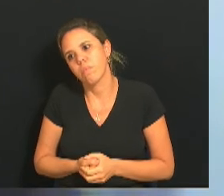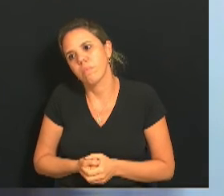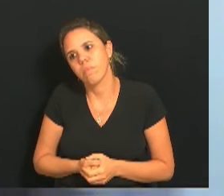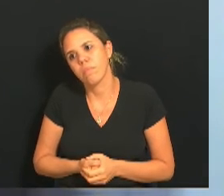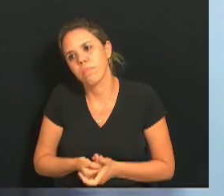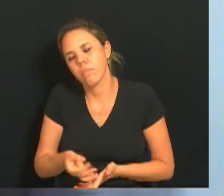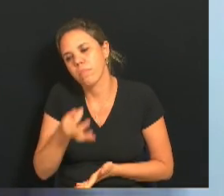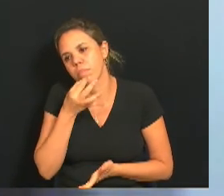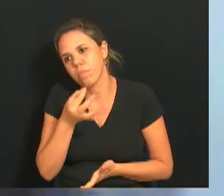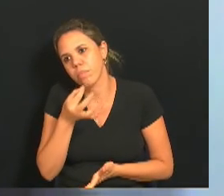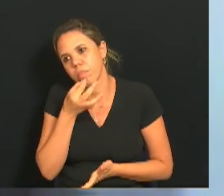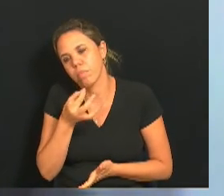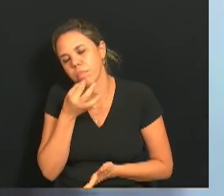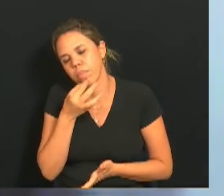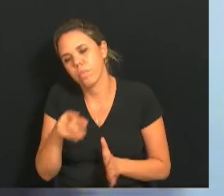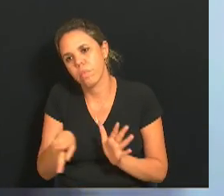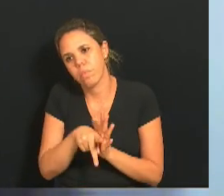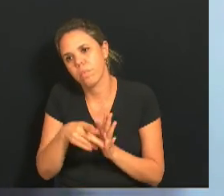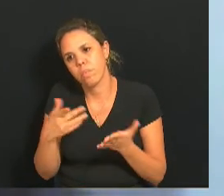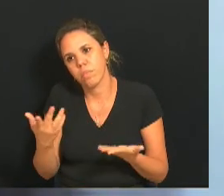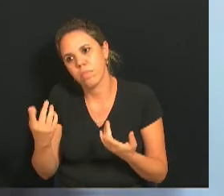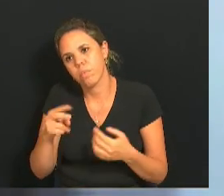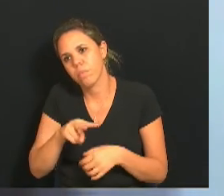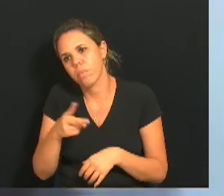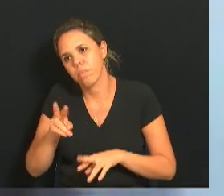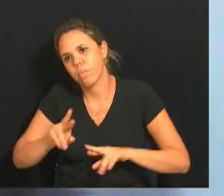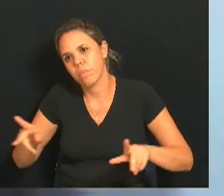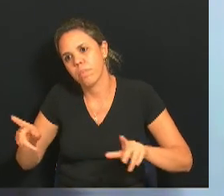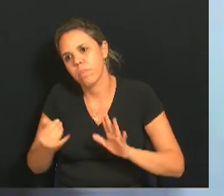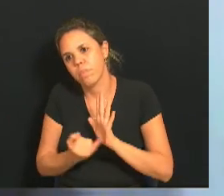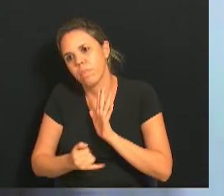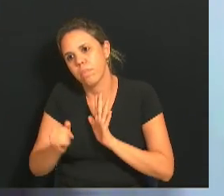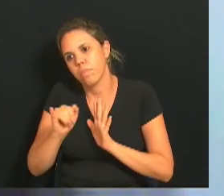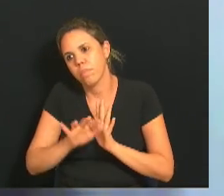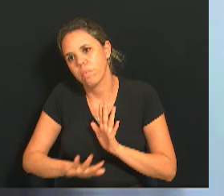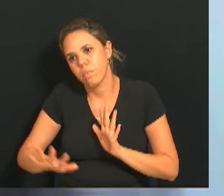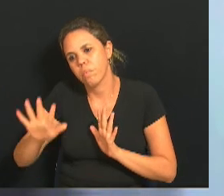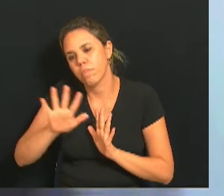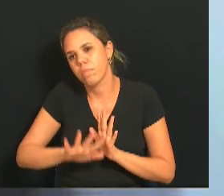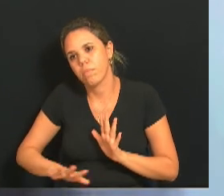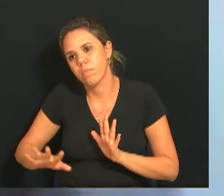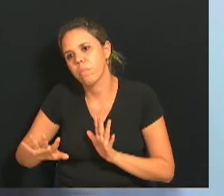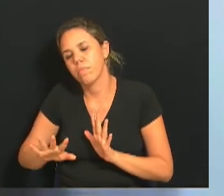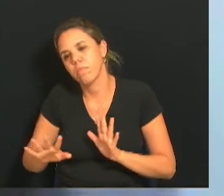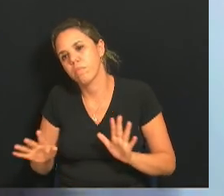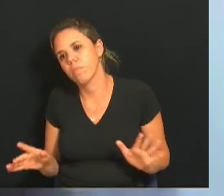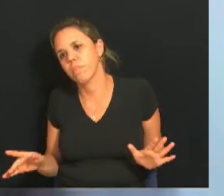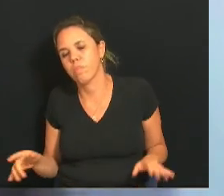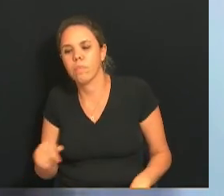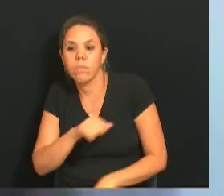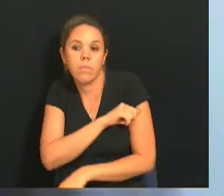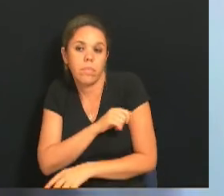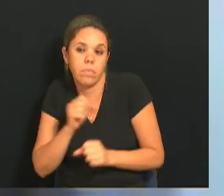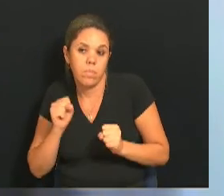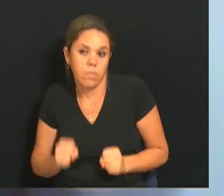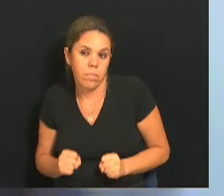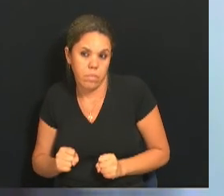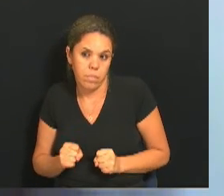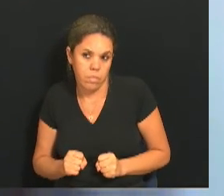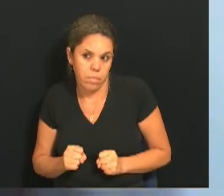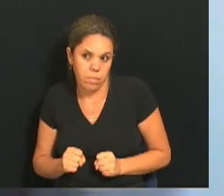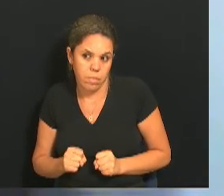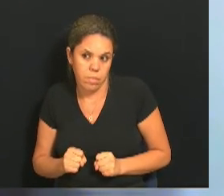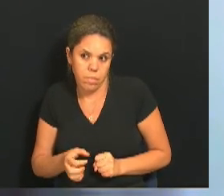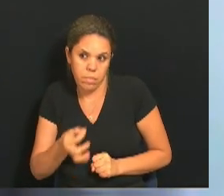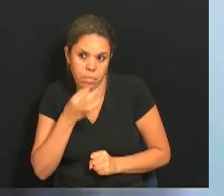posicionar uma opinião específica, mas, ao contrário, a imagem ela era um elemento mobilizador para que o aluno discorresse sobre a opinião